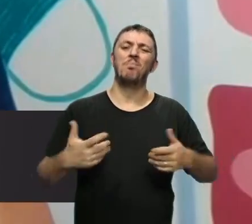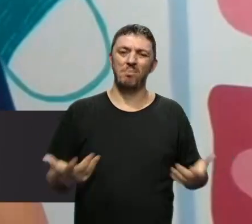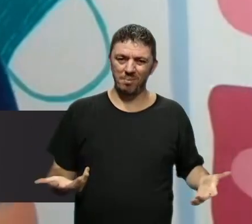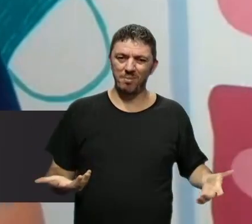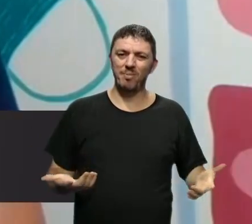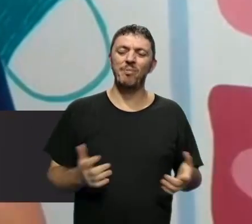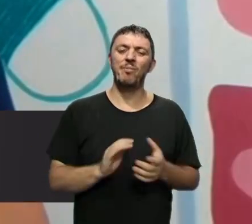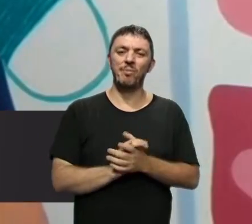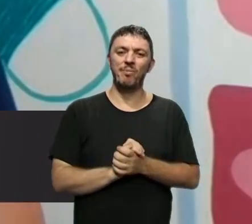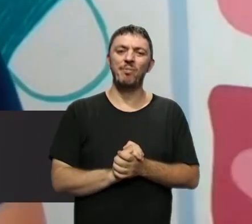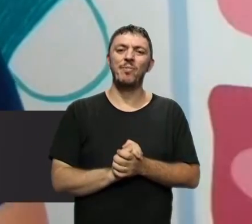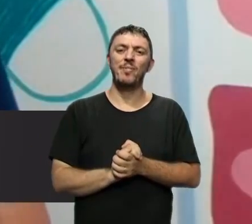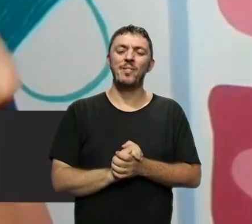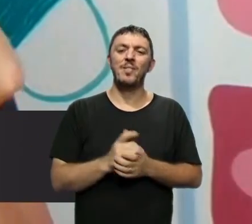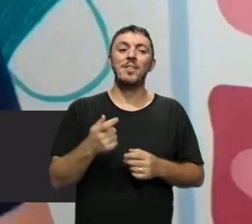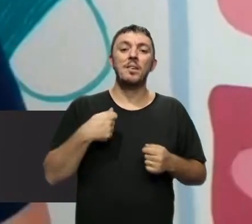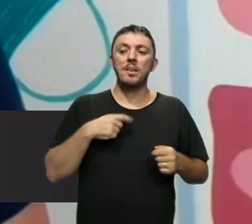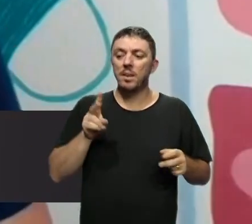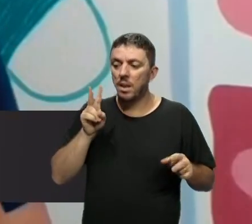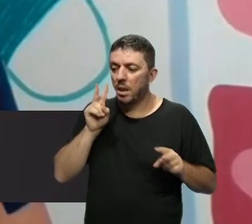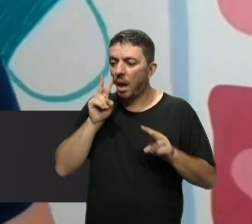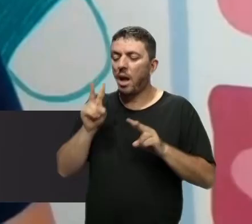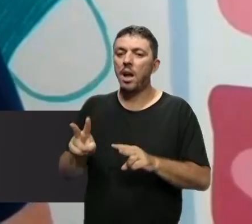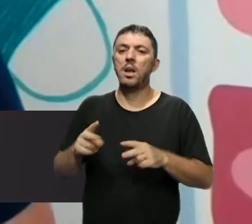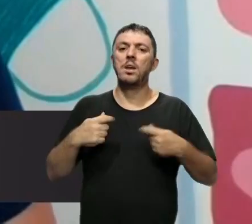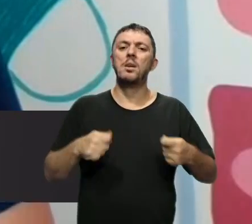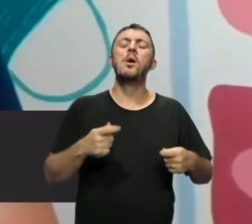gente precisa olhar para o que é